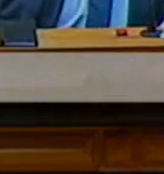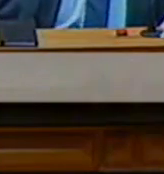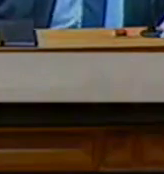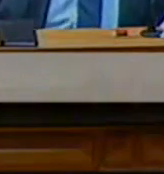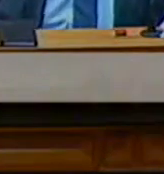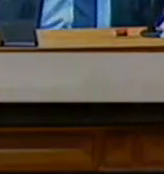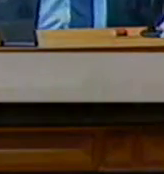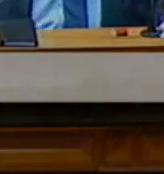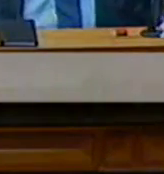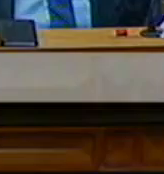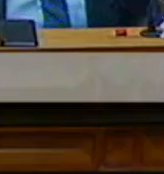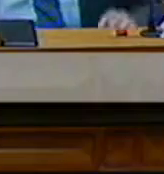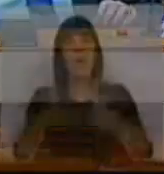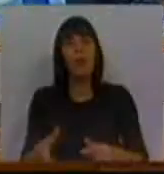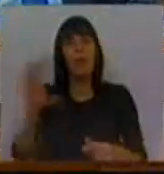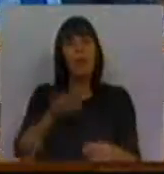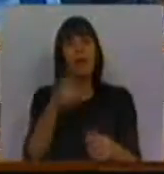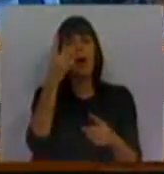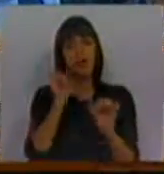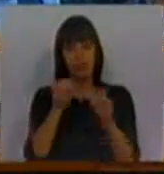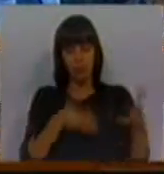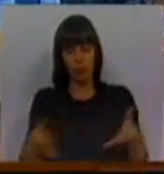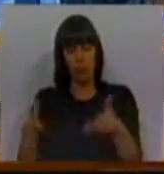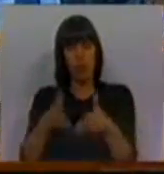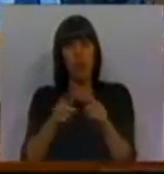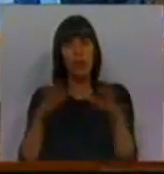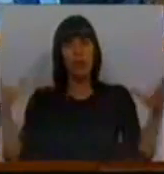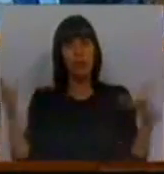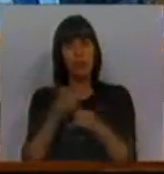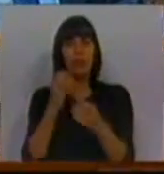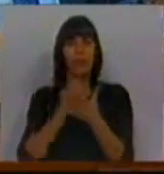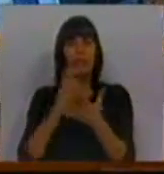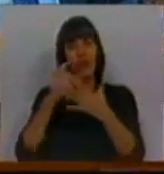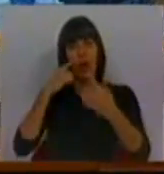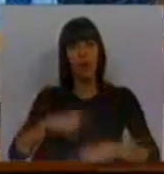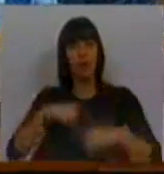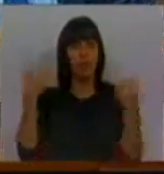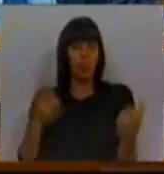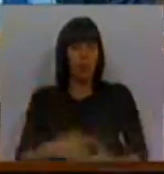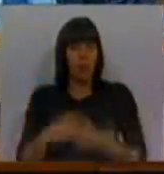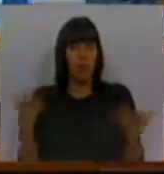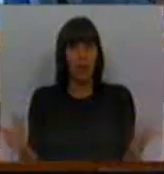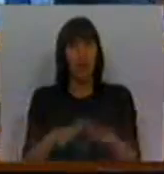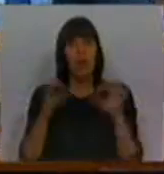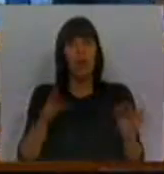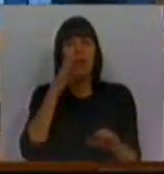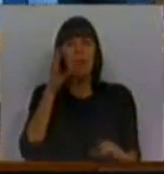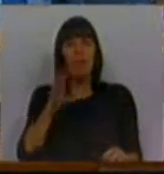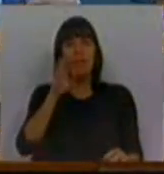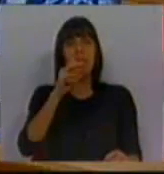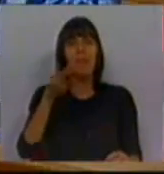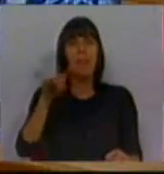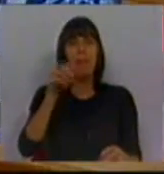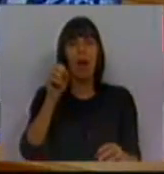este orçamento é mais um instrumento da estratégia de desmantelamento da escola pública. Como diz Sampaio da